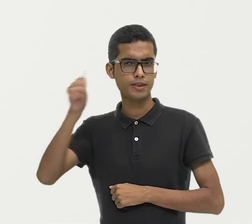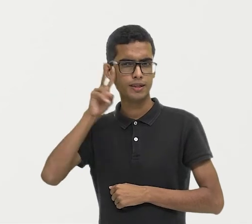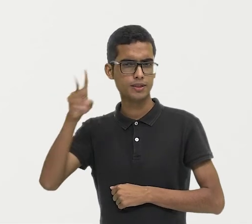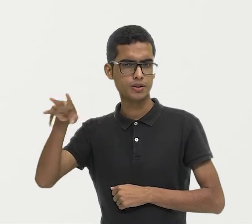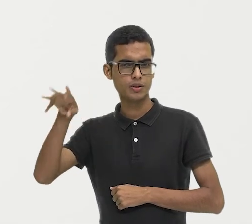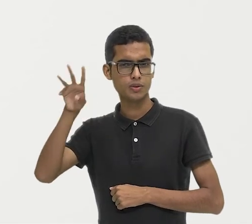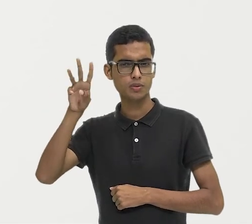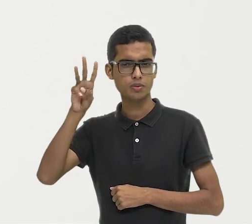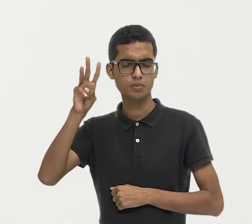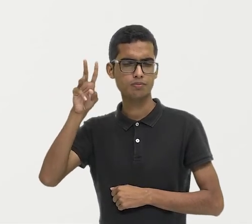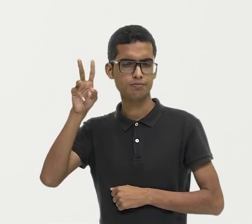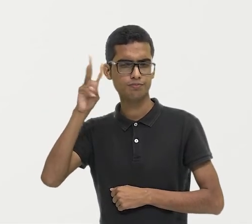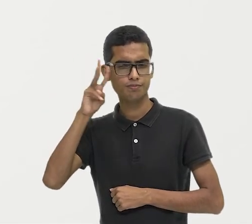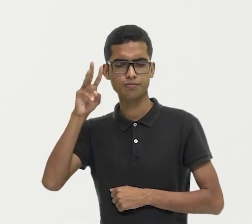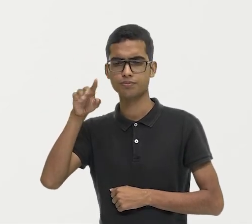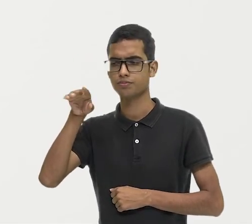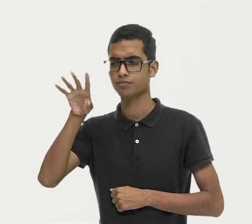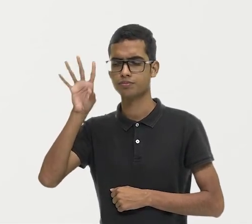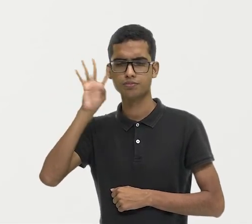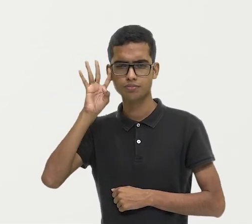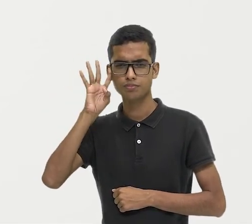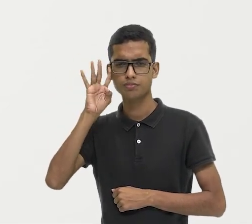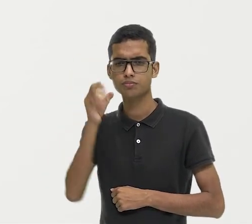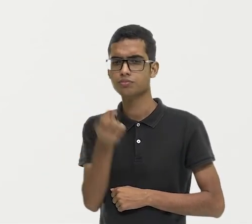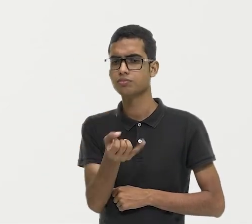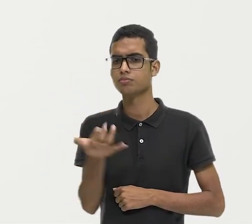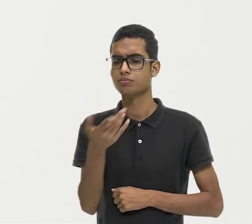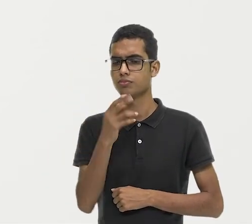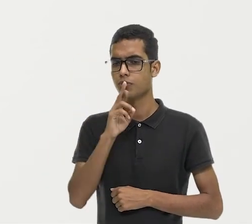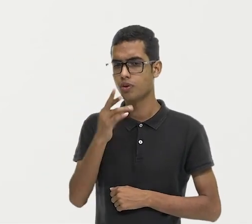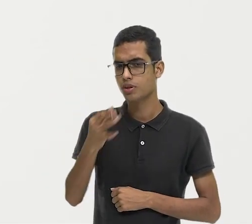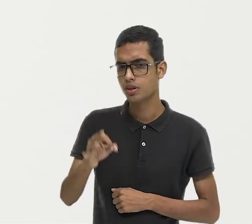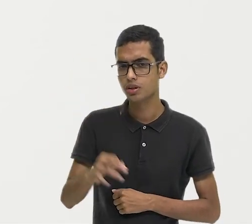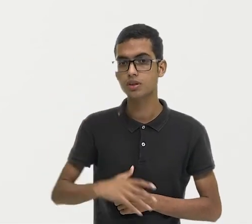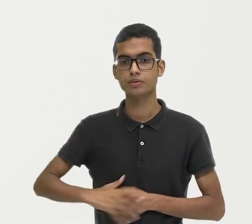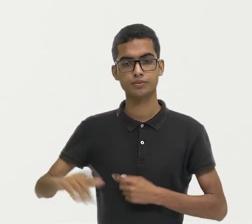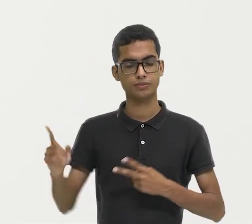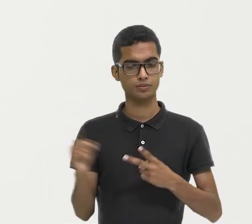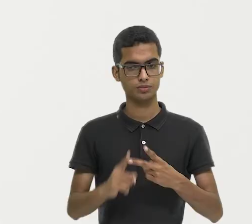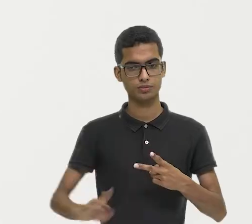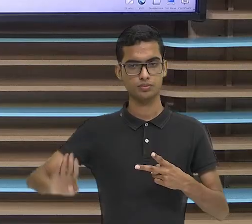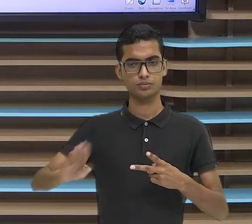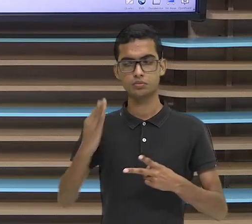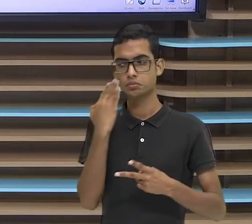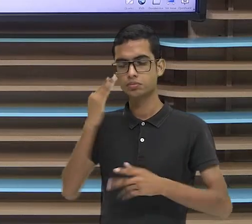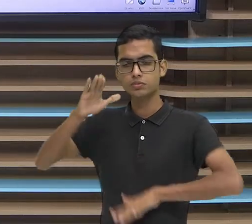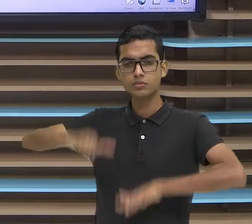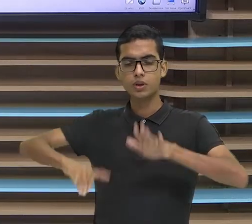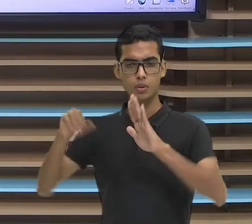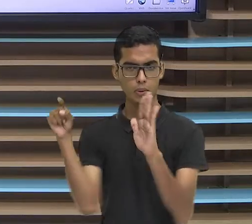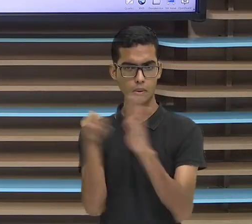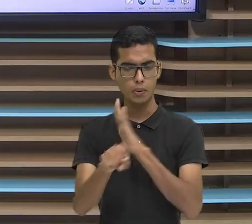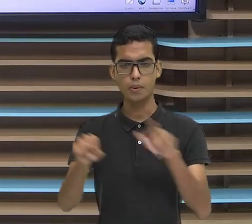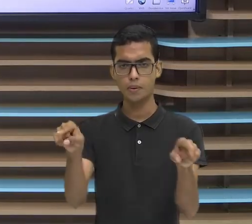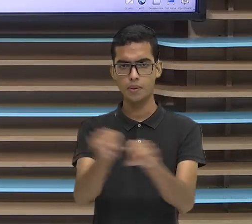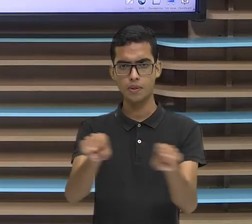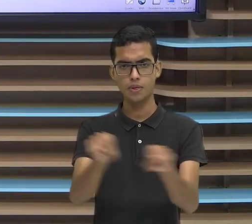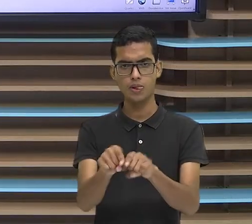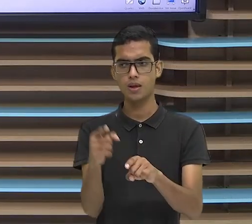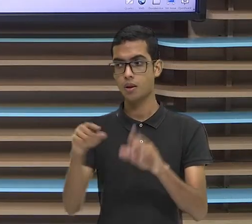correta, letra B. Então, o que a gente consegue perceber aqui? Que dependendo da